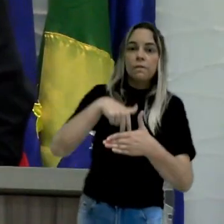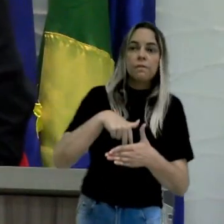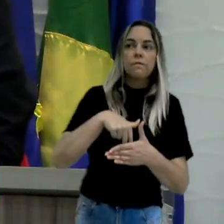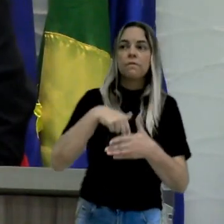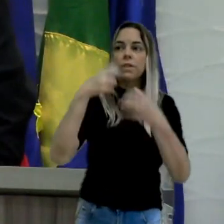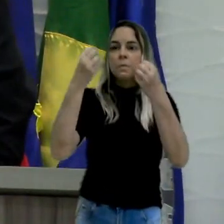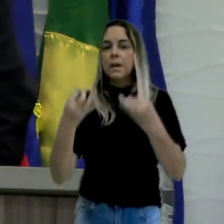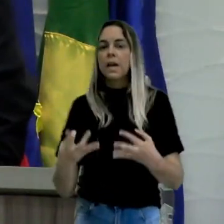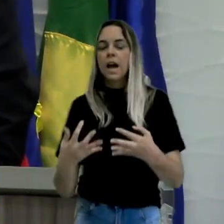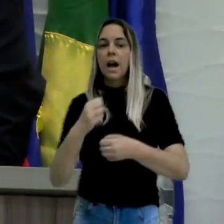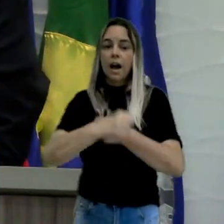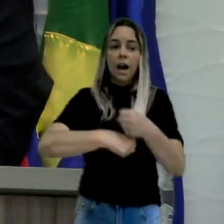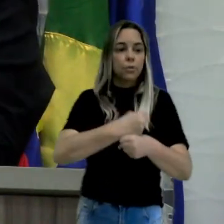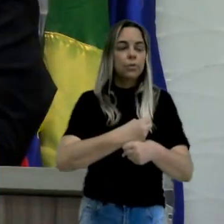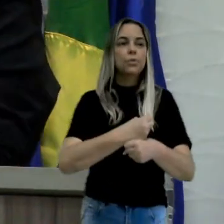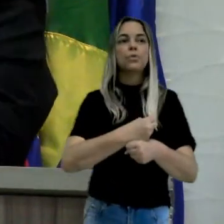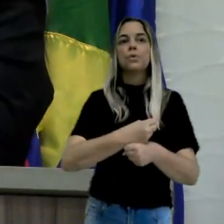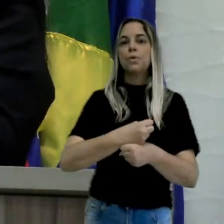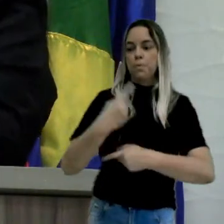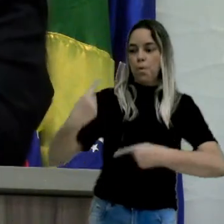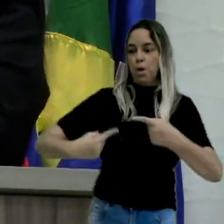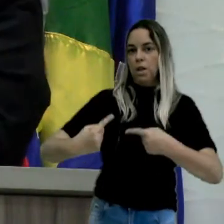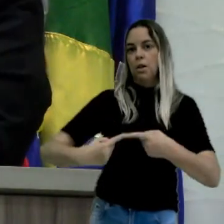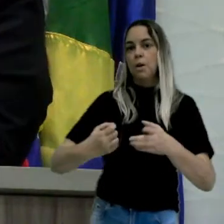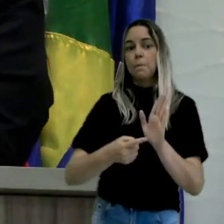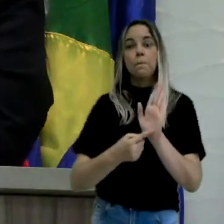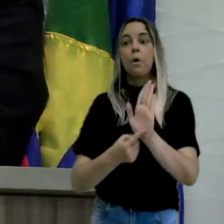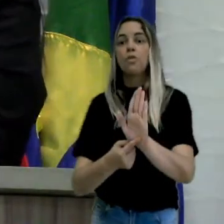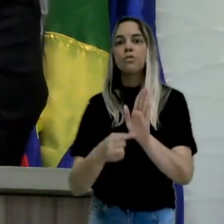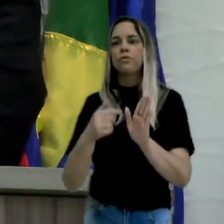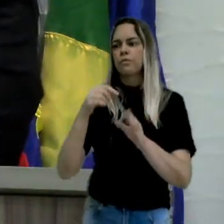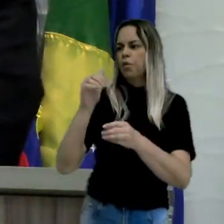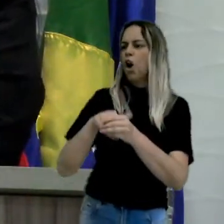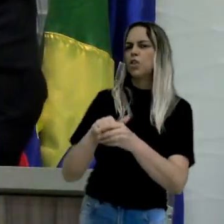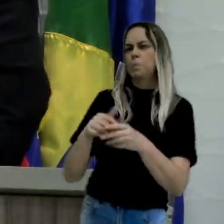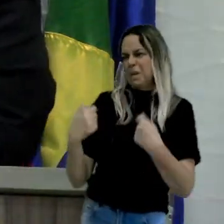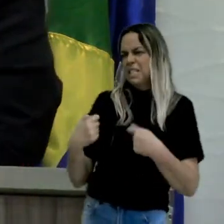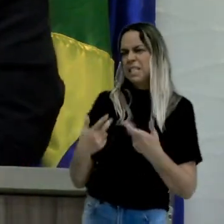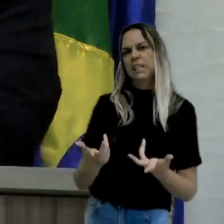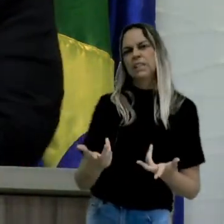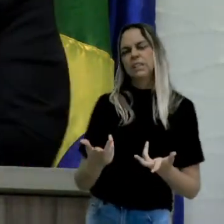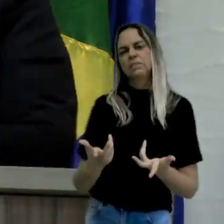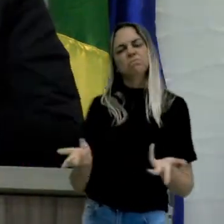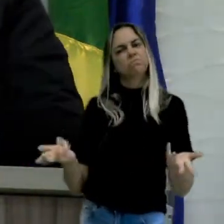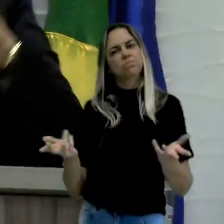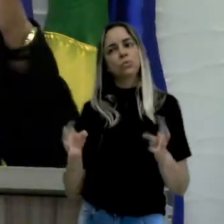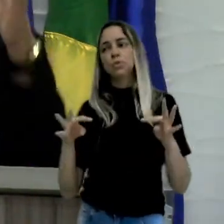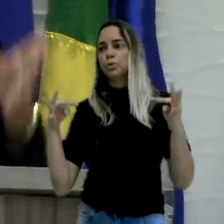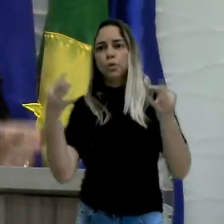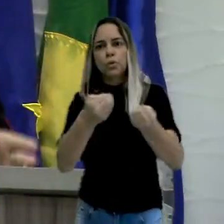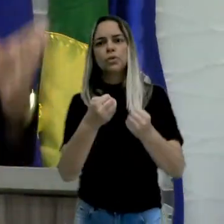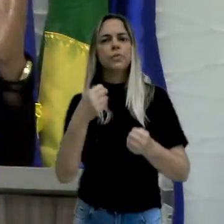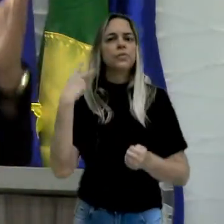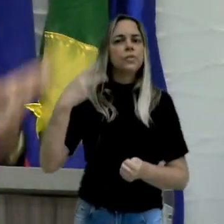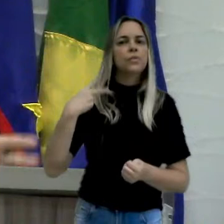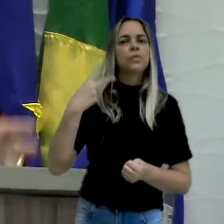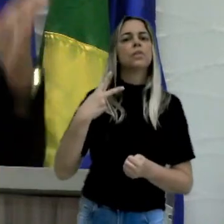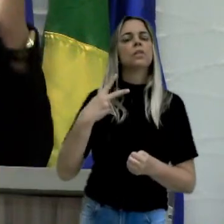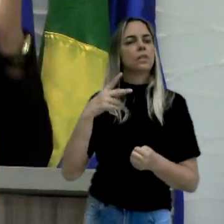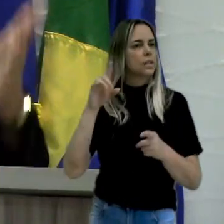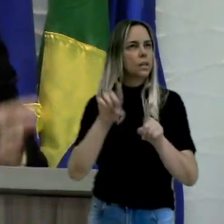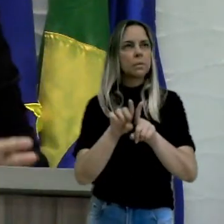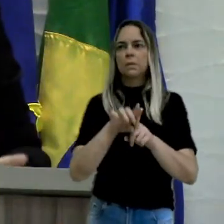ano político precisa de voto. Me mostre um político que não precisa de voto. Todos os vereadores,